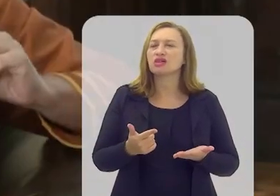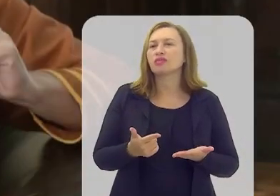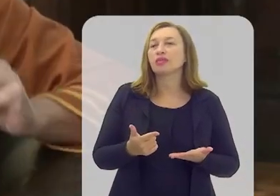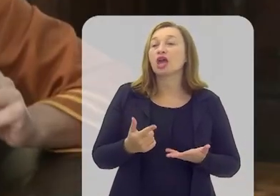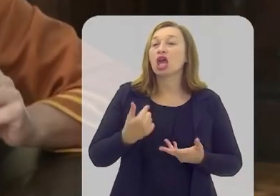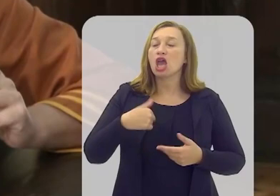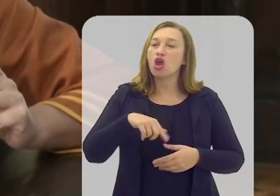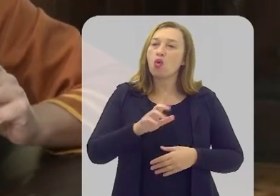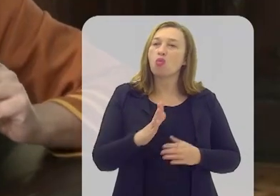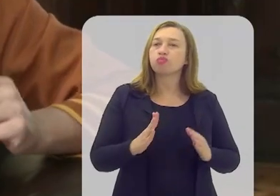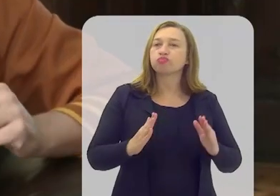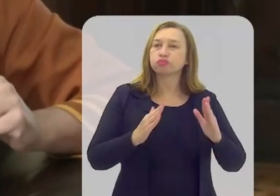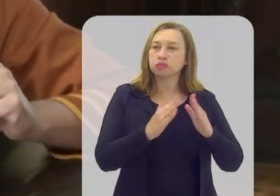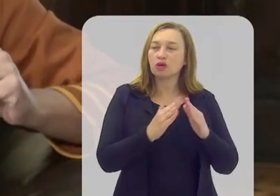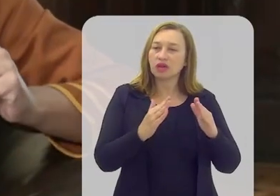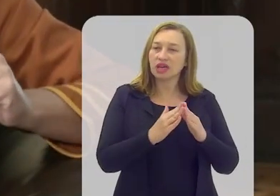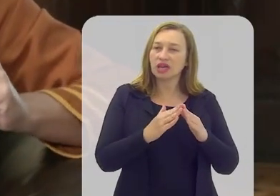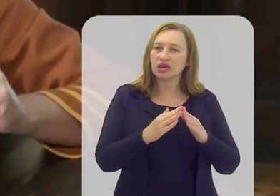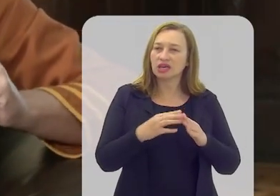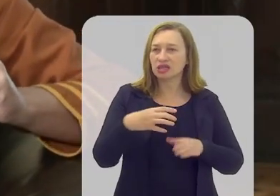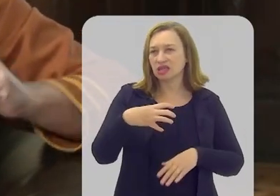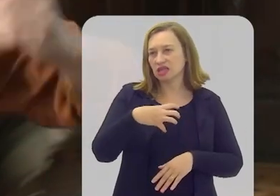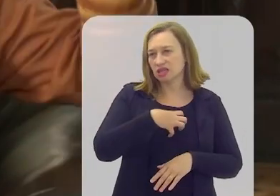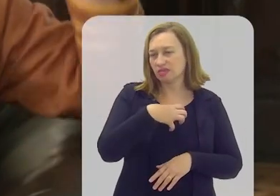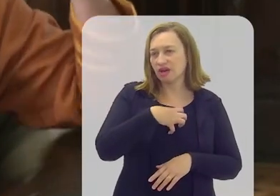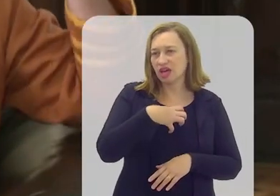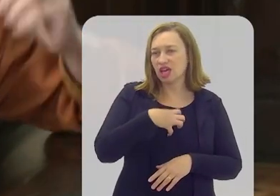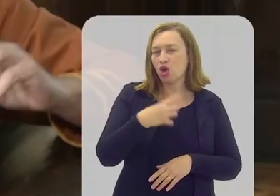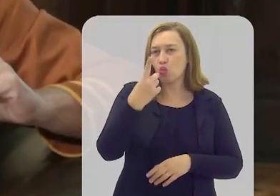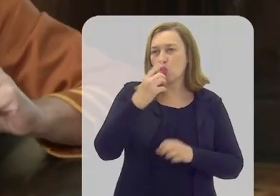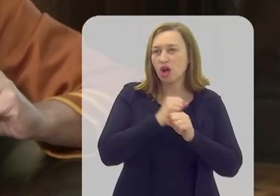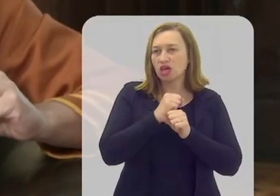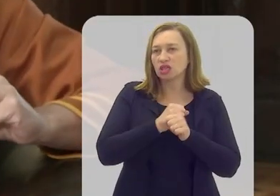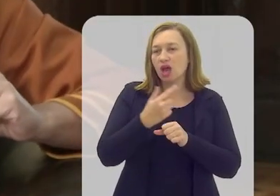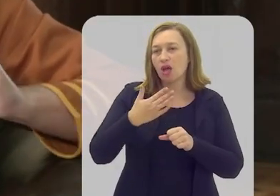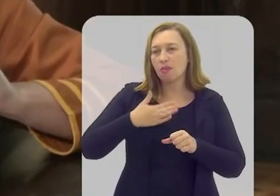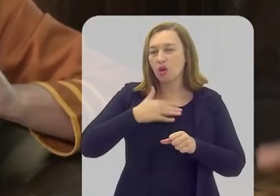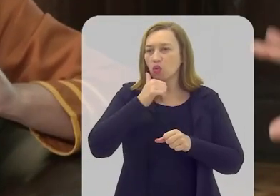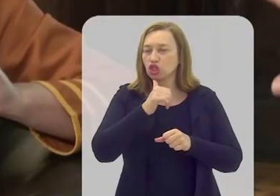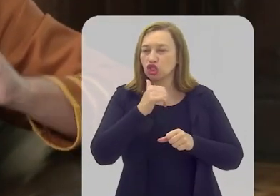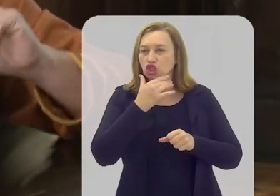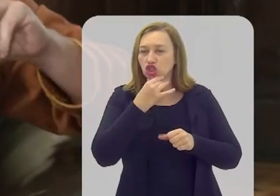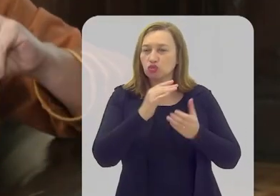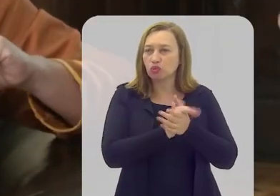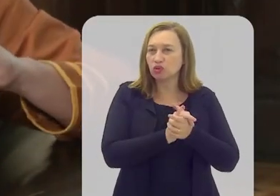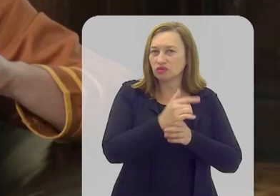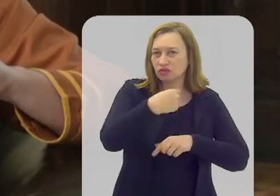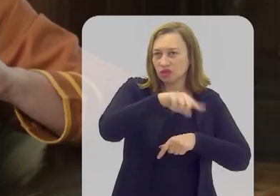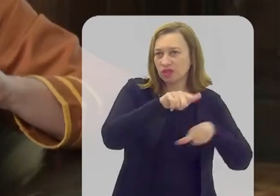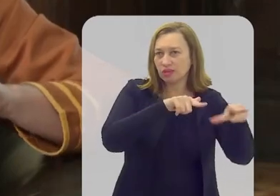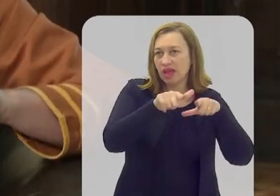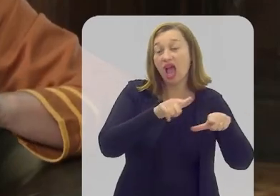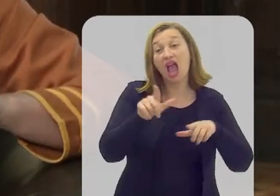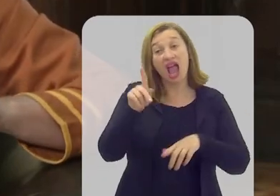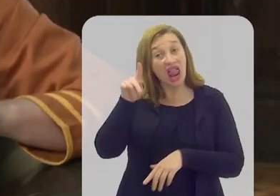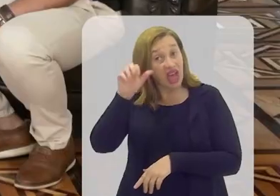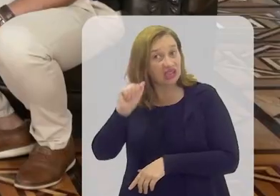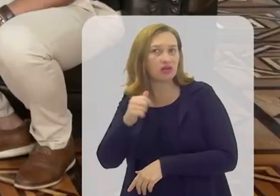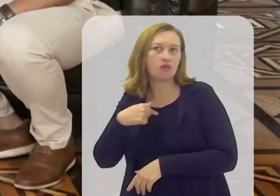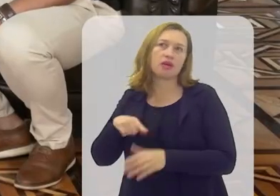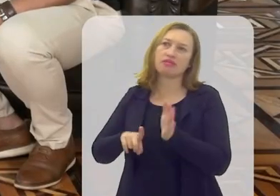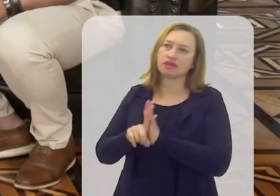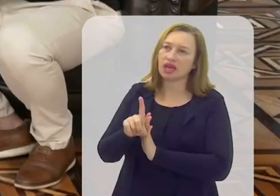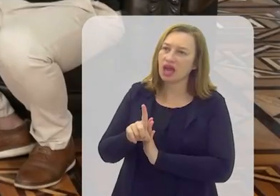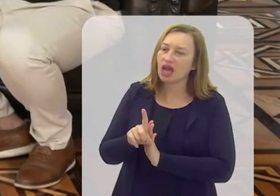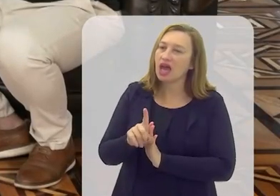eu morei em Salvador um ano. Você morou em Salvador? Morei em Salvador. Meu marido foi a trabalho. Alana, eu tenho uma pergunta,